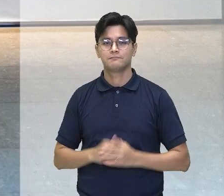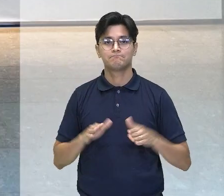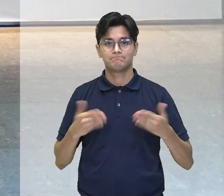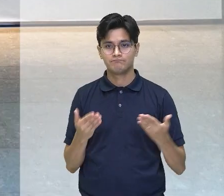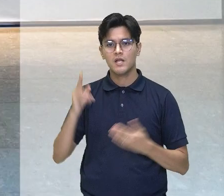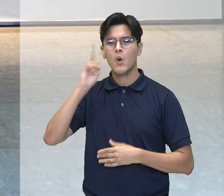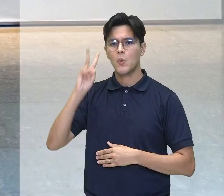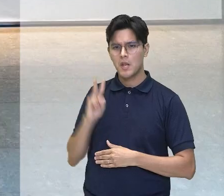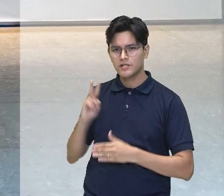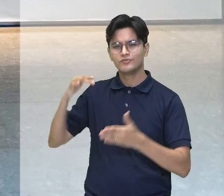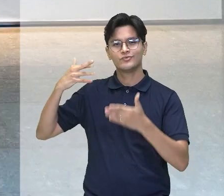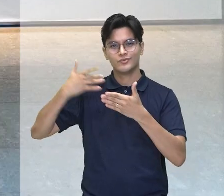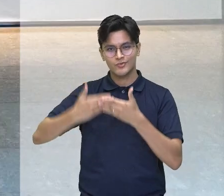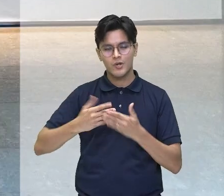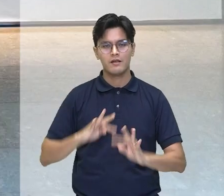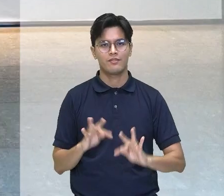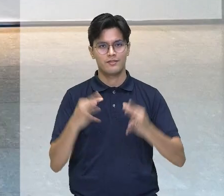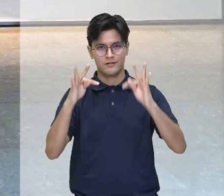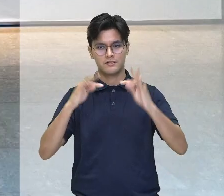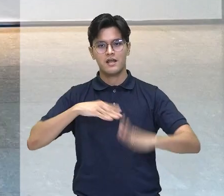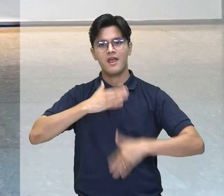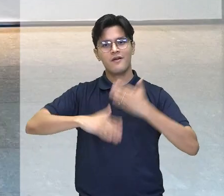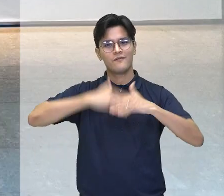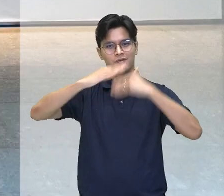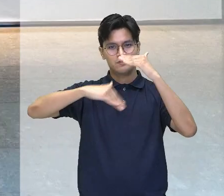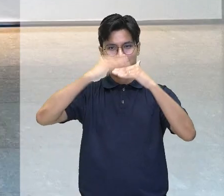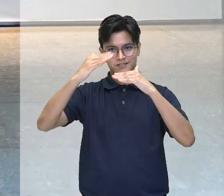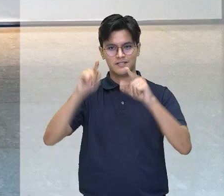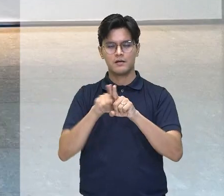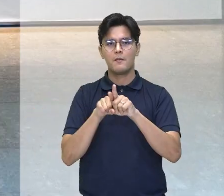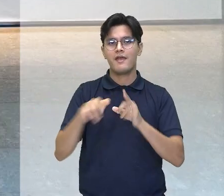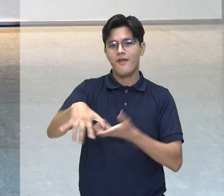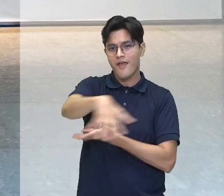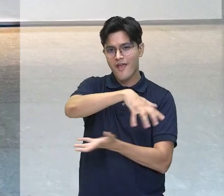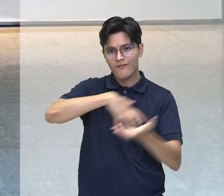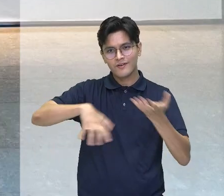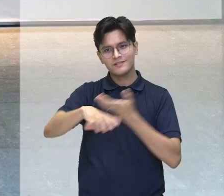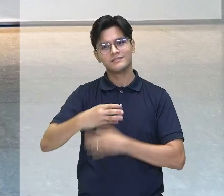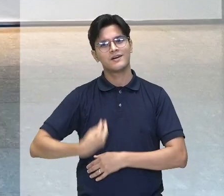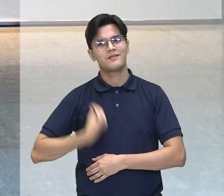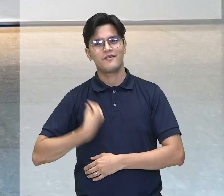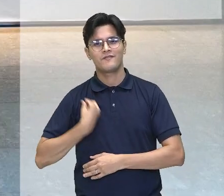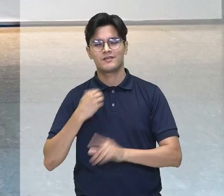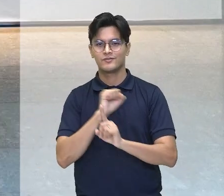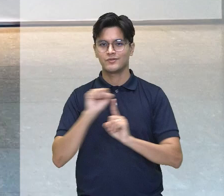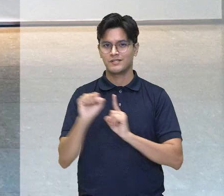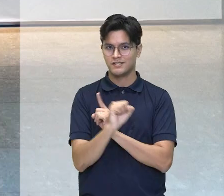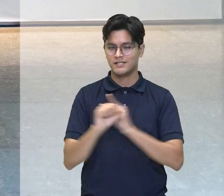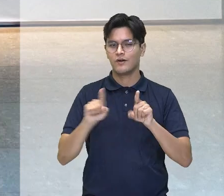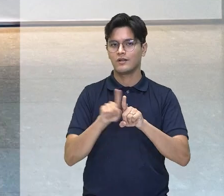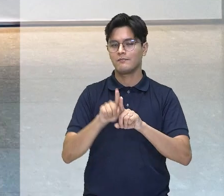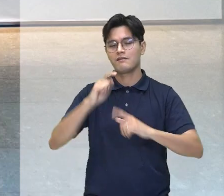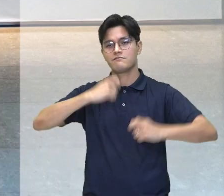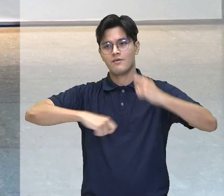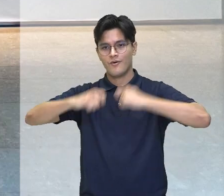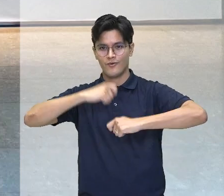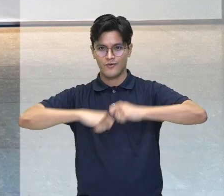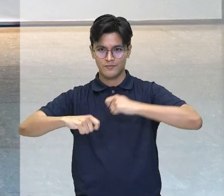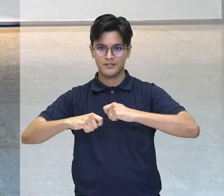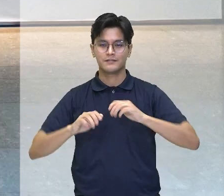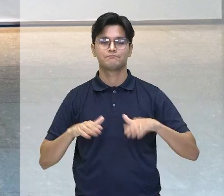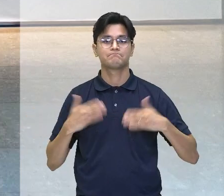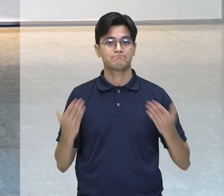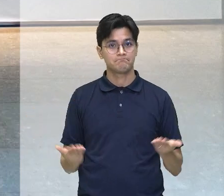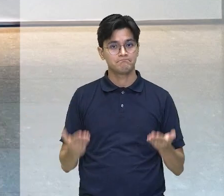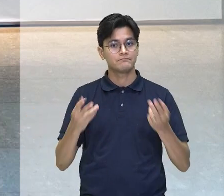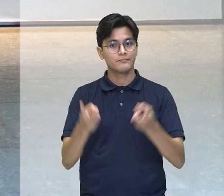as tecnologias foram evoluindo e revolucionando a vida em sociedade, a economia. Então